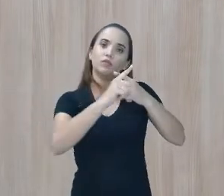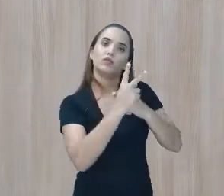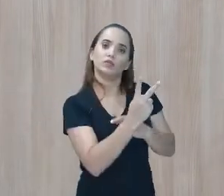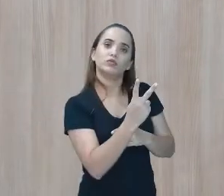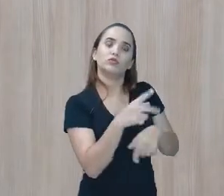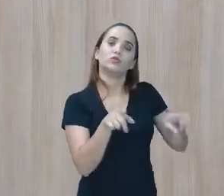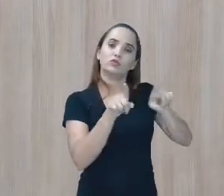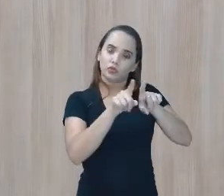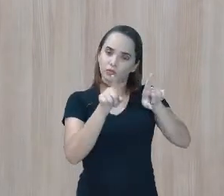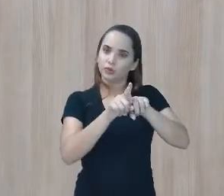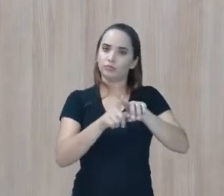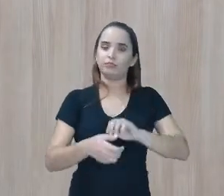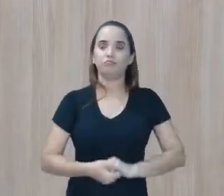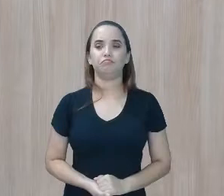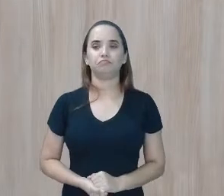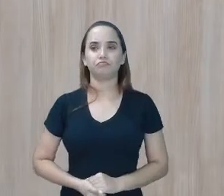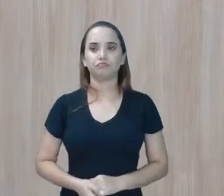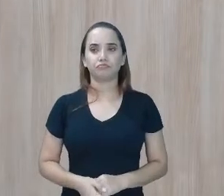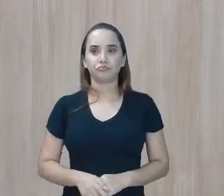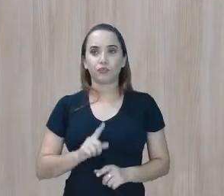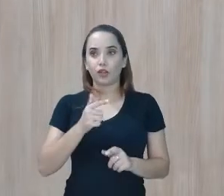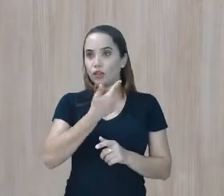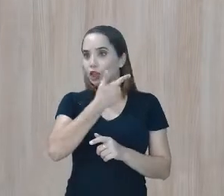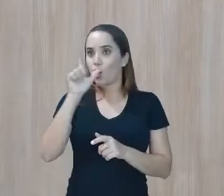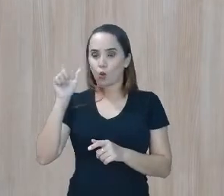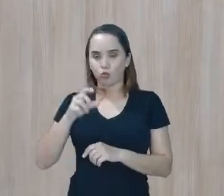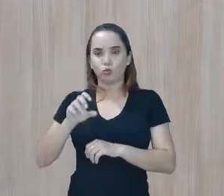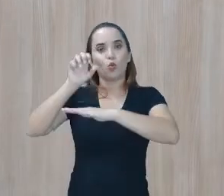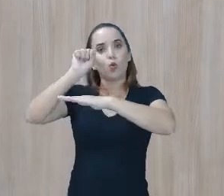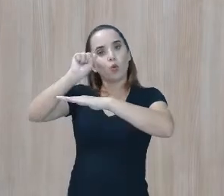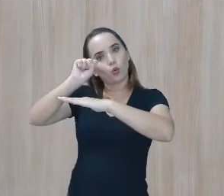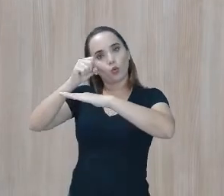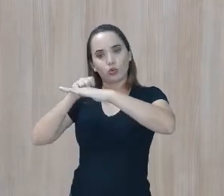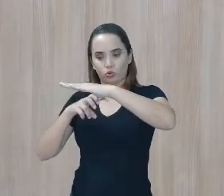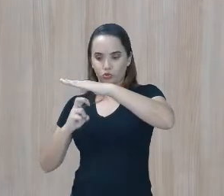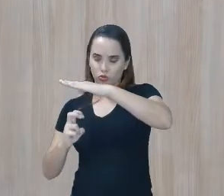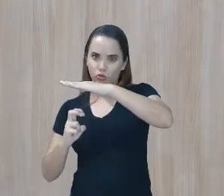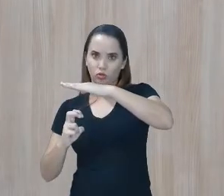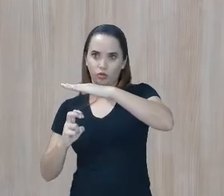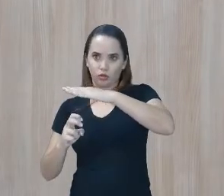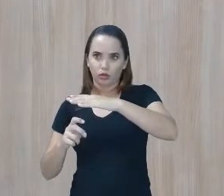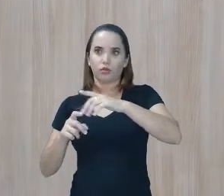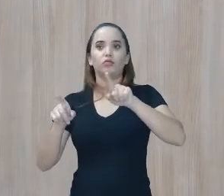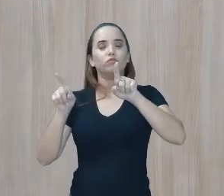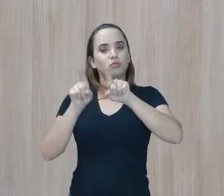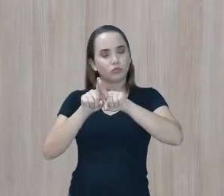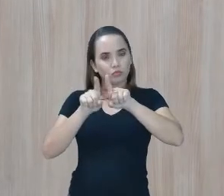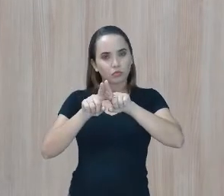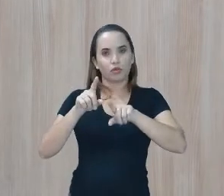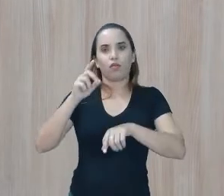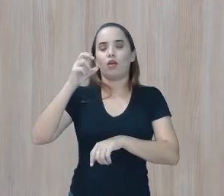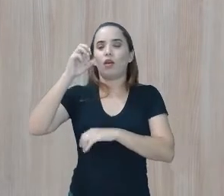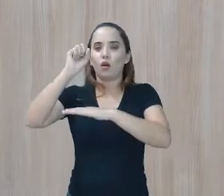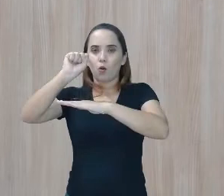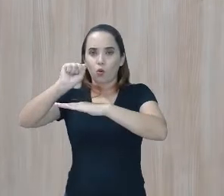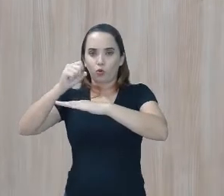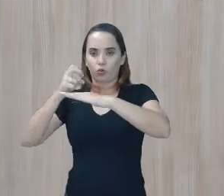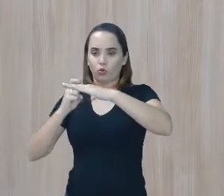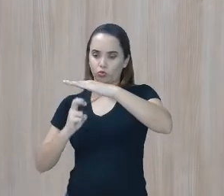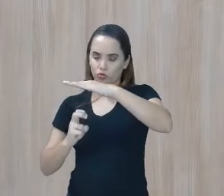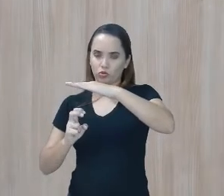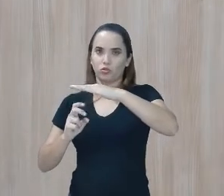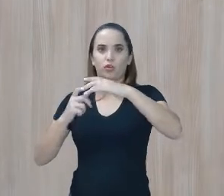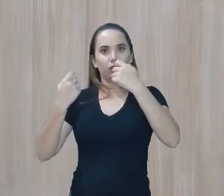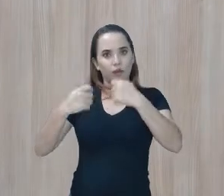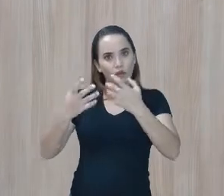pelo 2 também. Nessa outra aqui, ó, 8 sobre 5. Se eu quero transformar 8 sobre 5